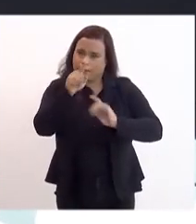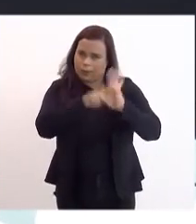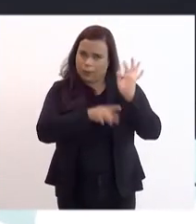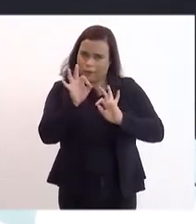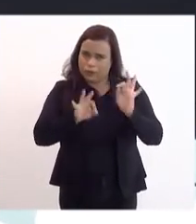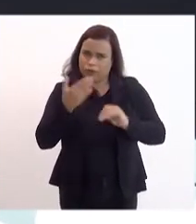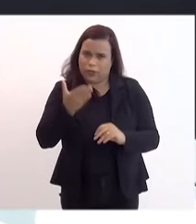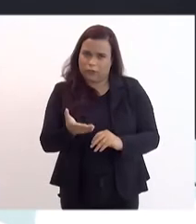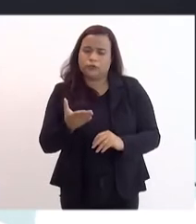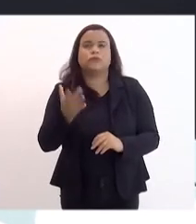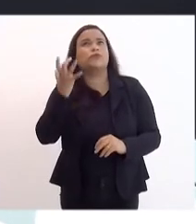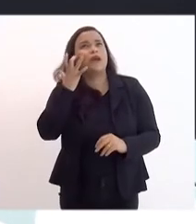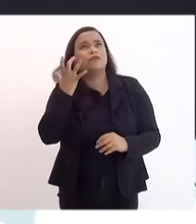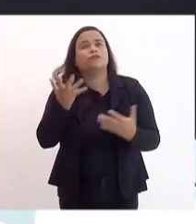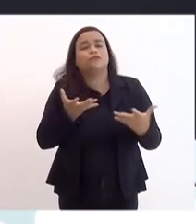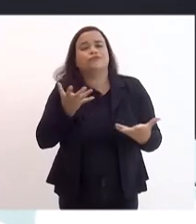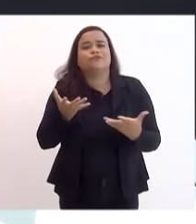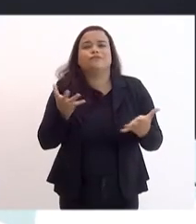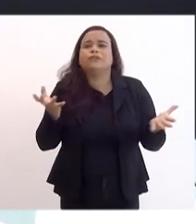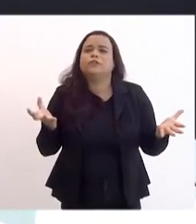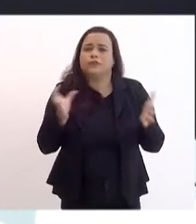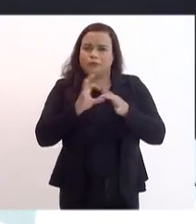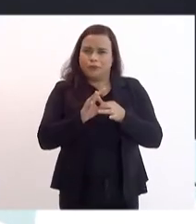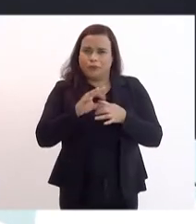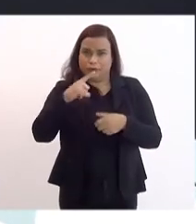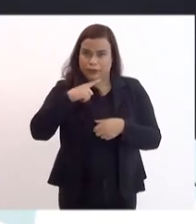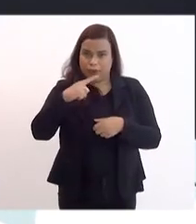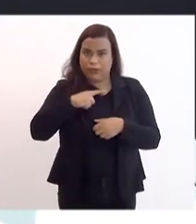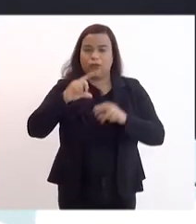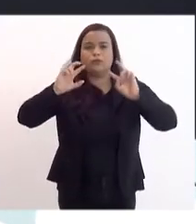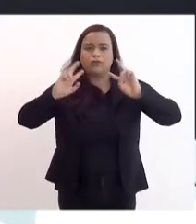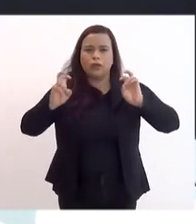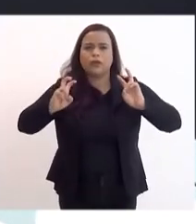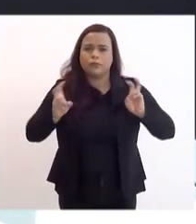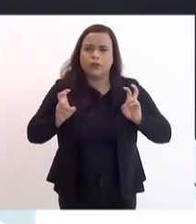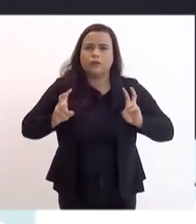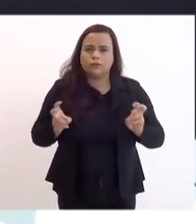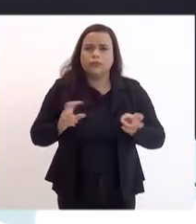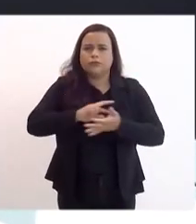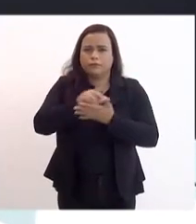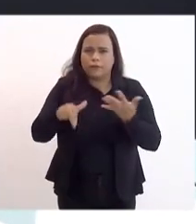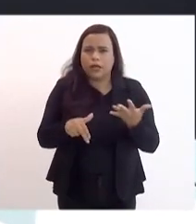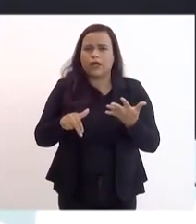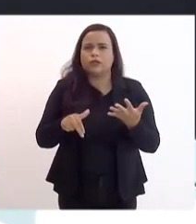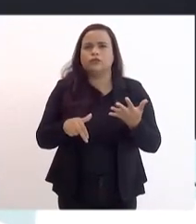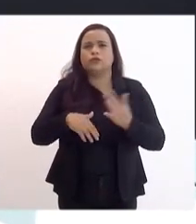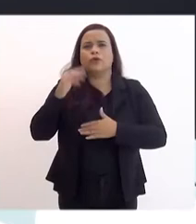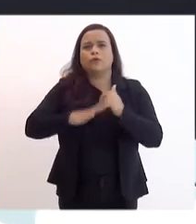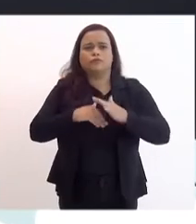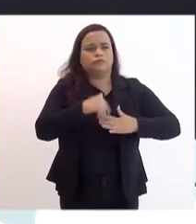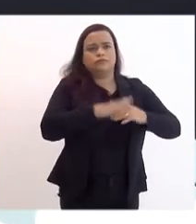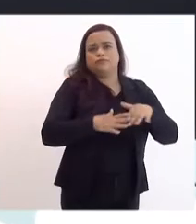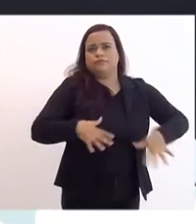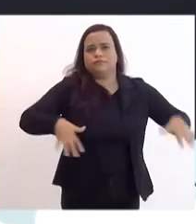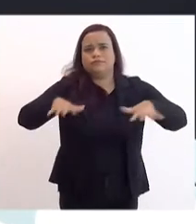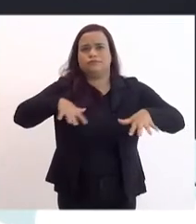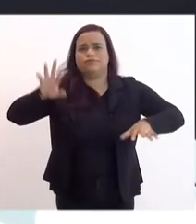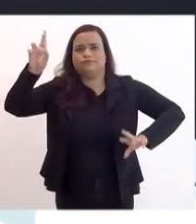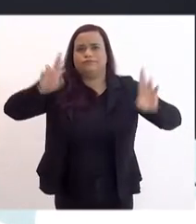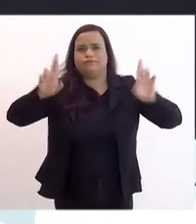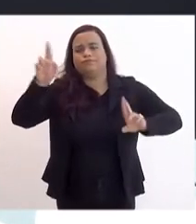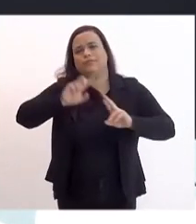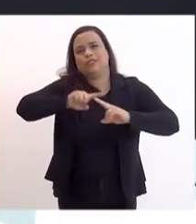projeto se inclui naquelas questões de dupla competência. Uhum. Uhum. É